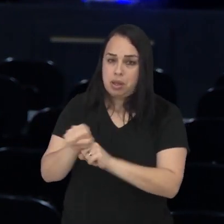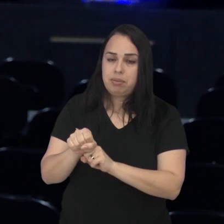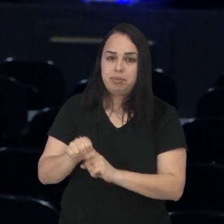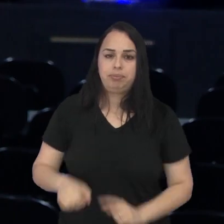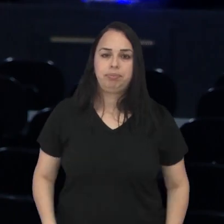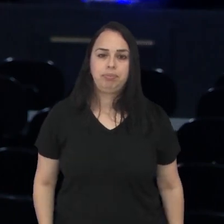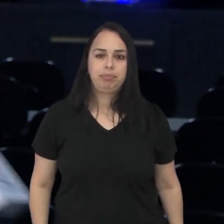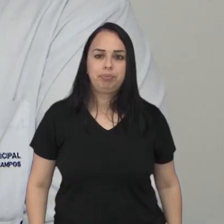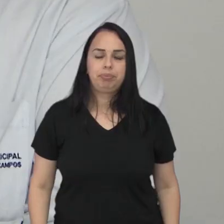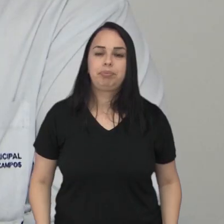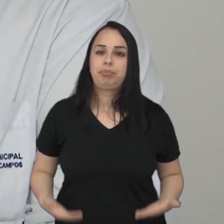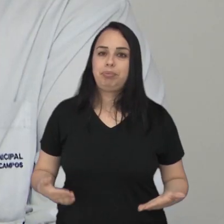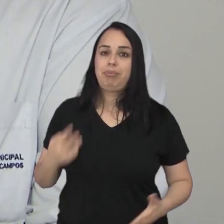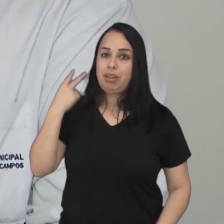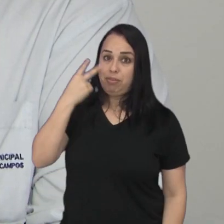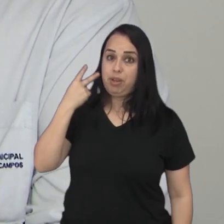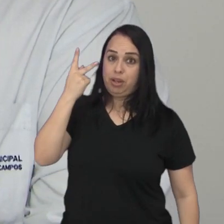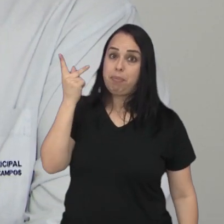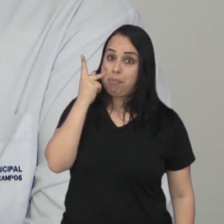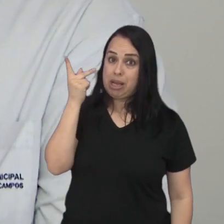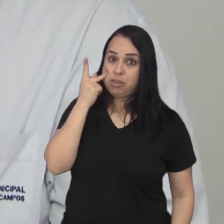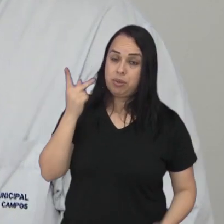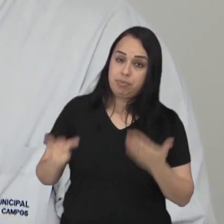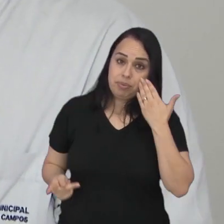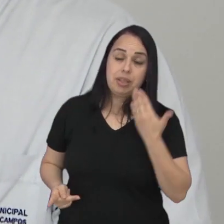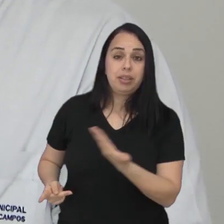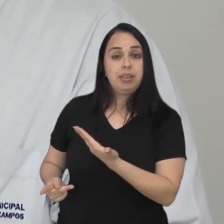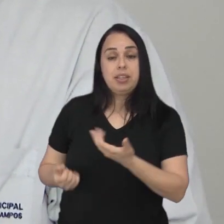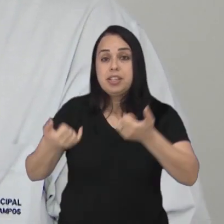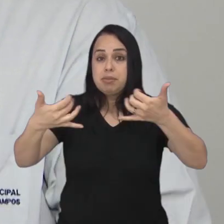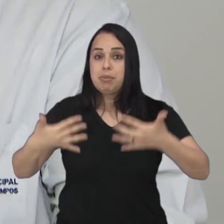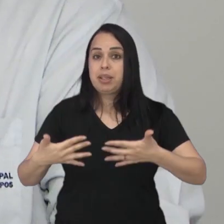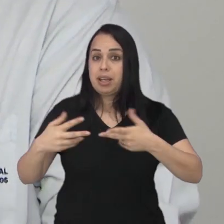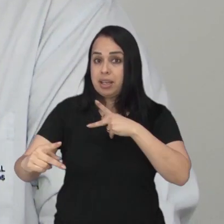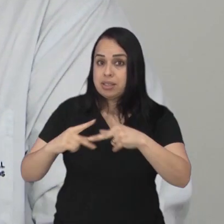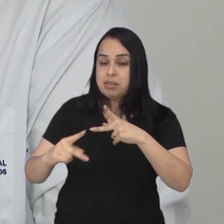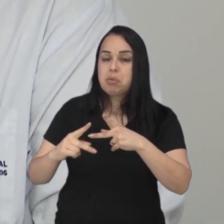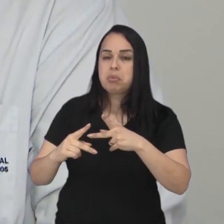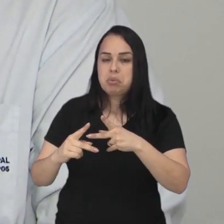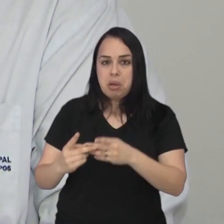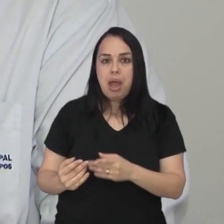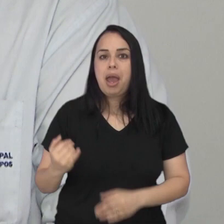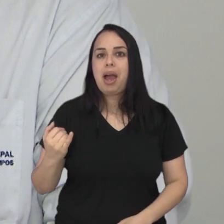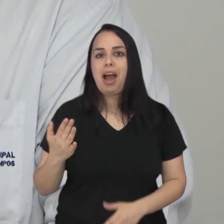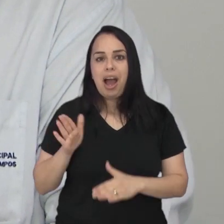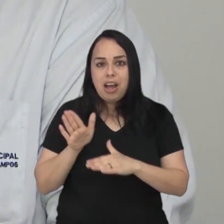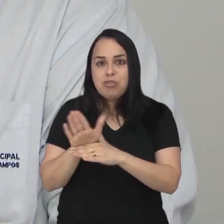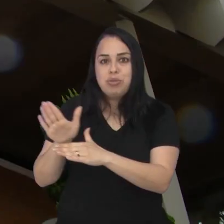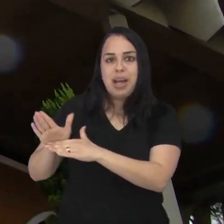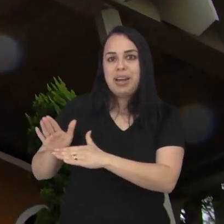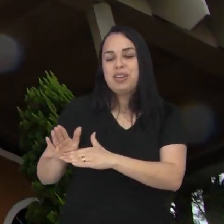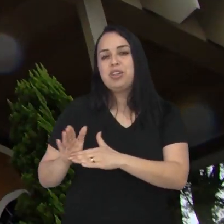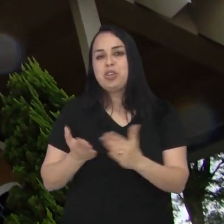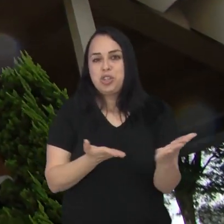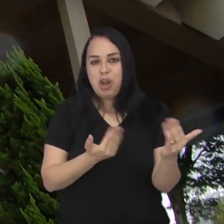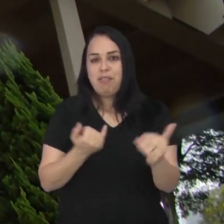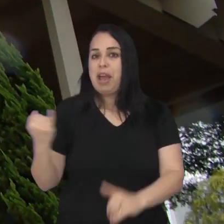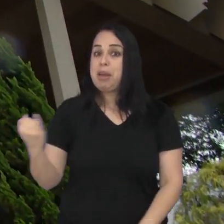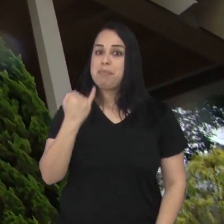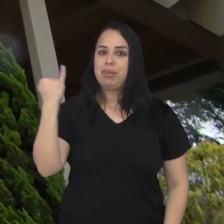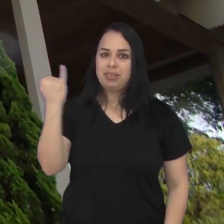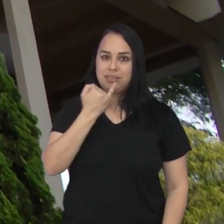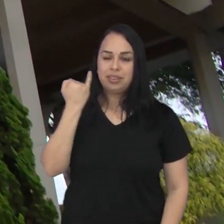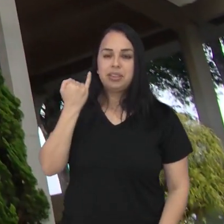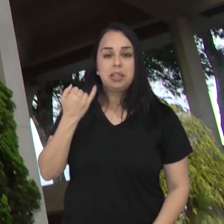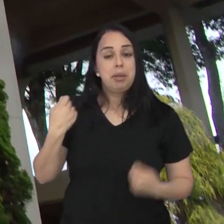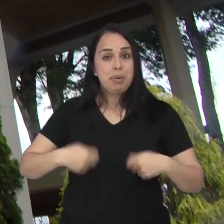para a comunidade, né. Para o vereador Rafael Pascucci, São José tem uma grande participação dos jovens nas comunidades cristãs, que